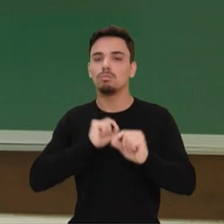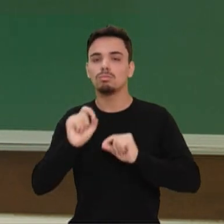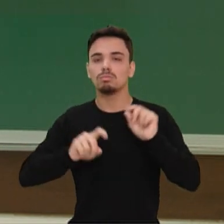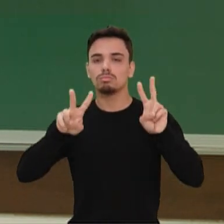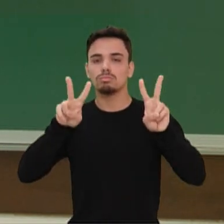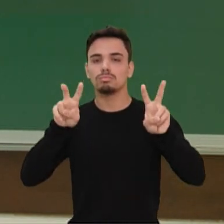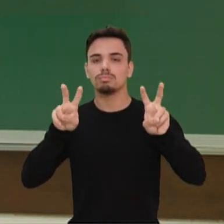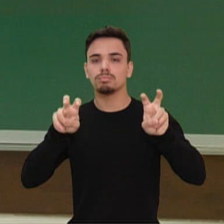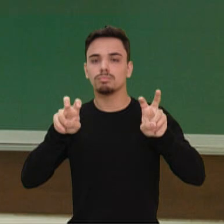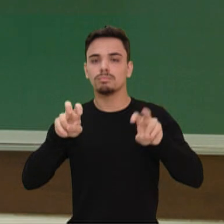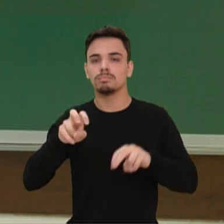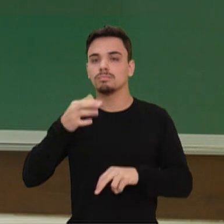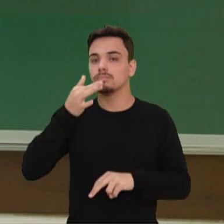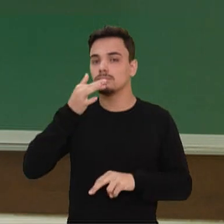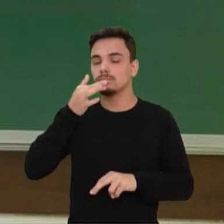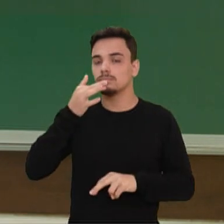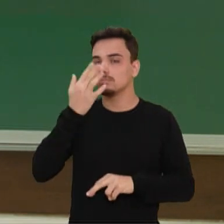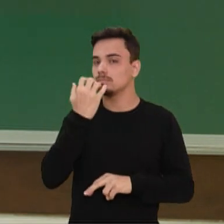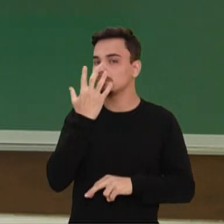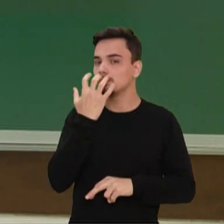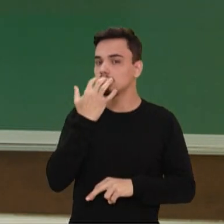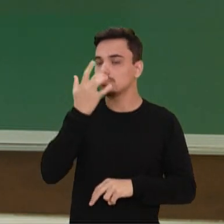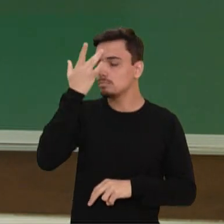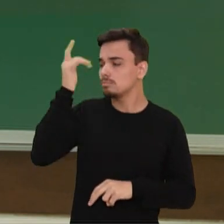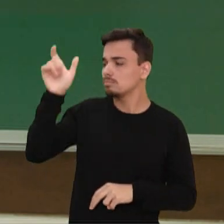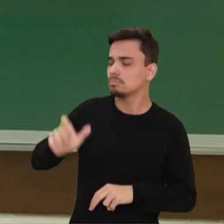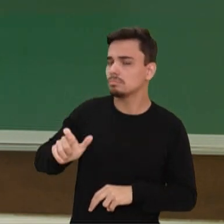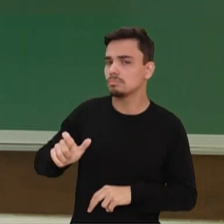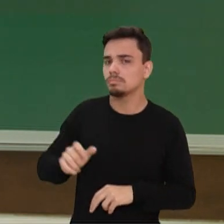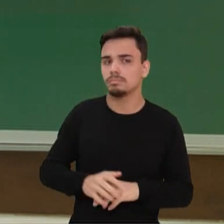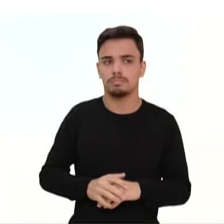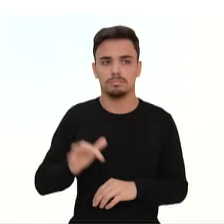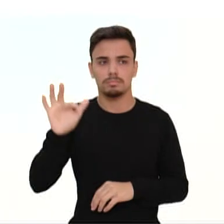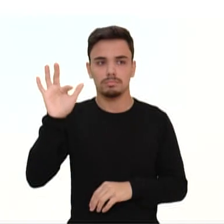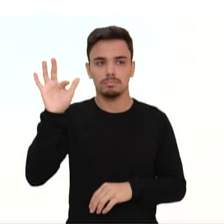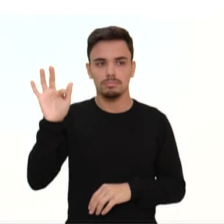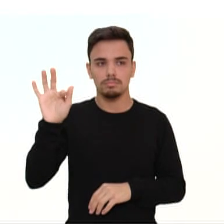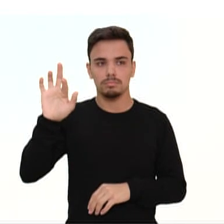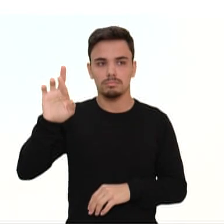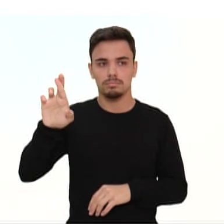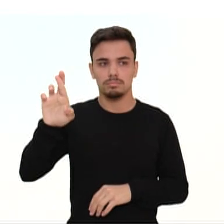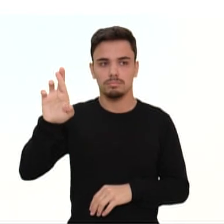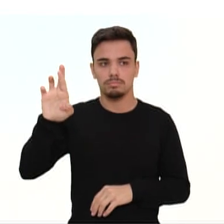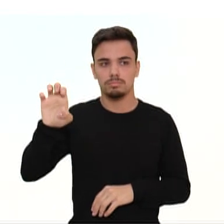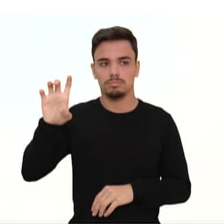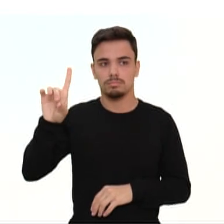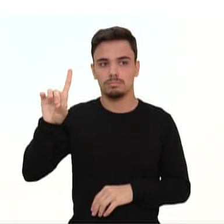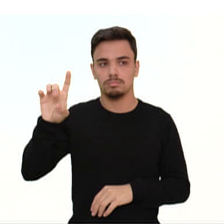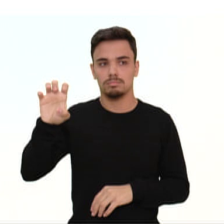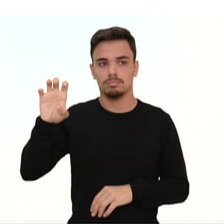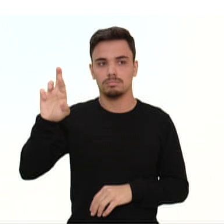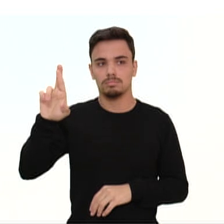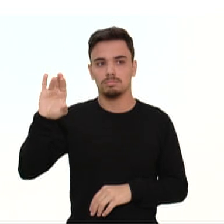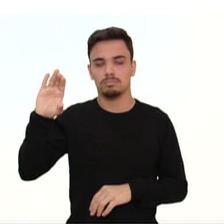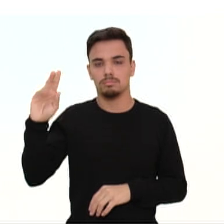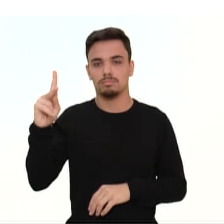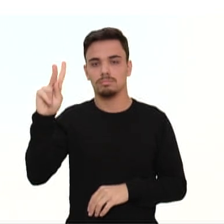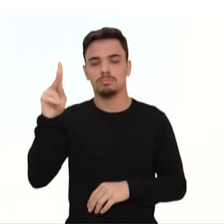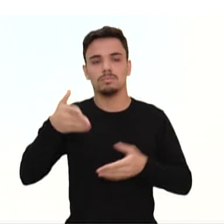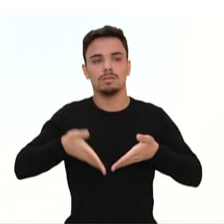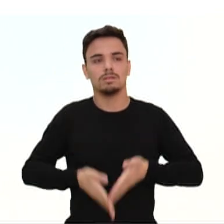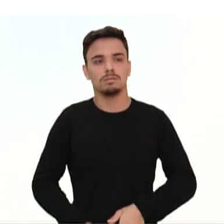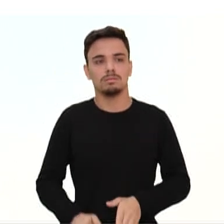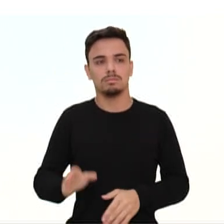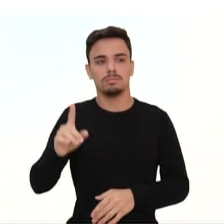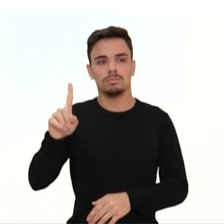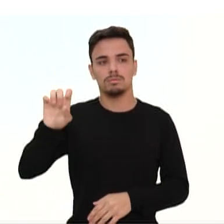pouco sobre Nietzsche. Quem foi Nietzsche? Friedrich Wilhelm Nietzsche nasceu em